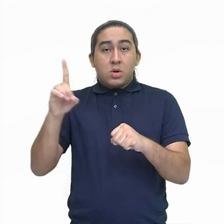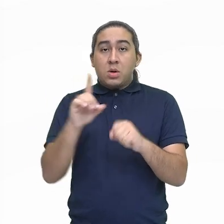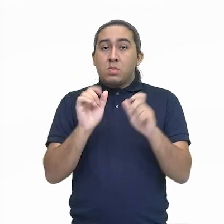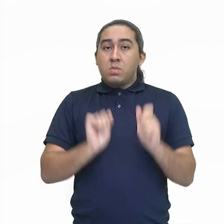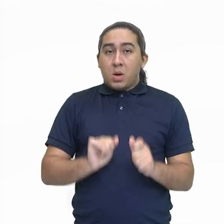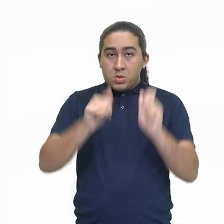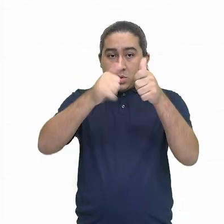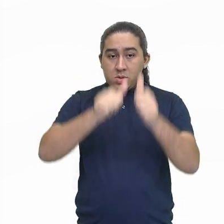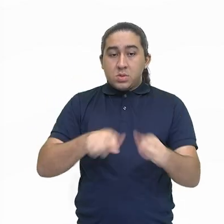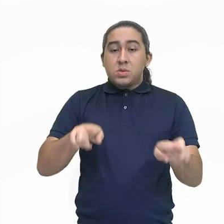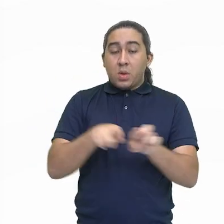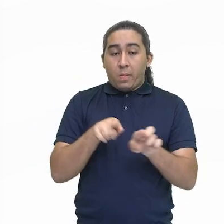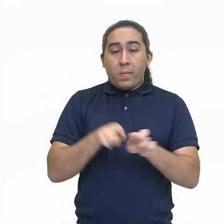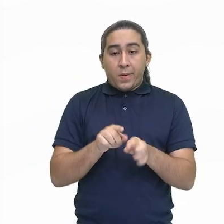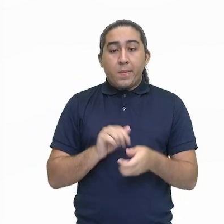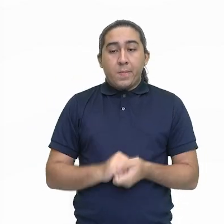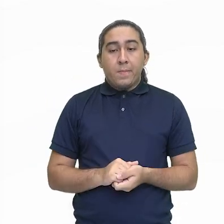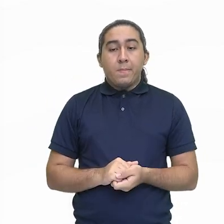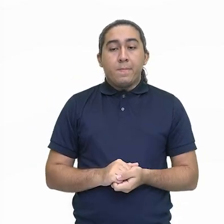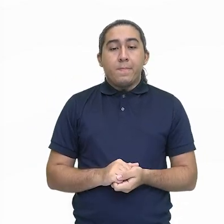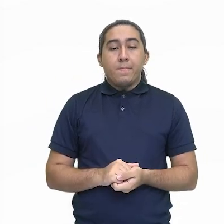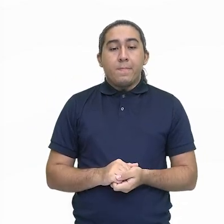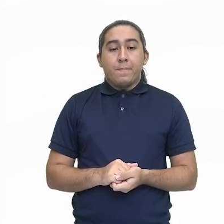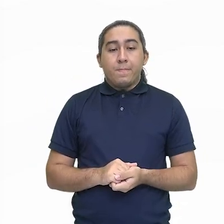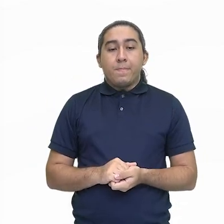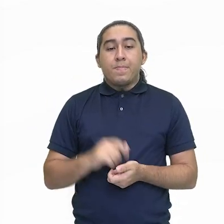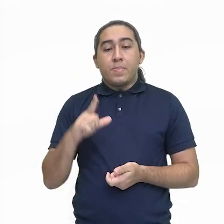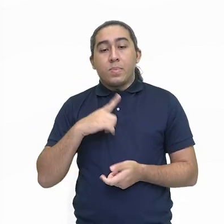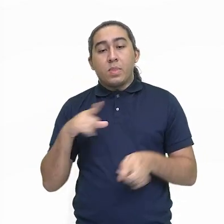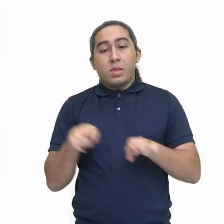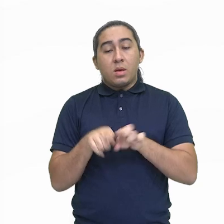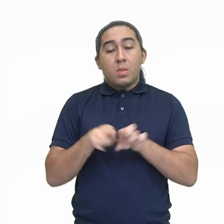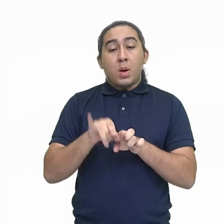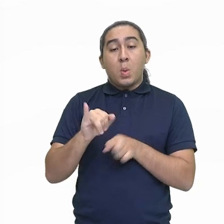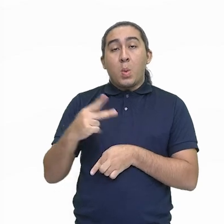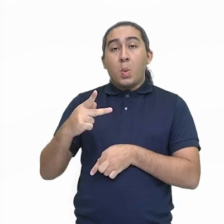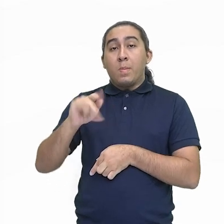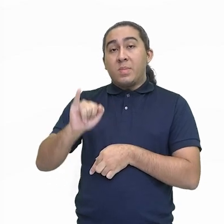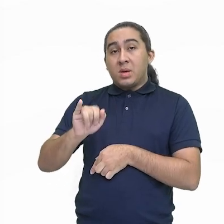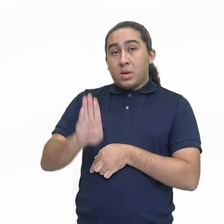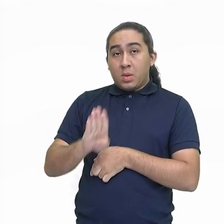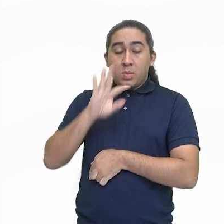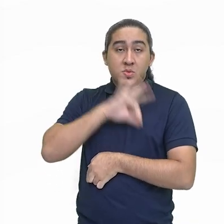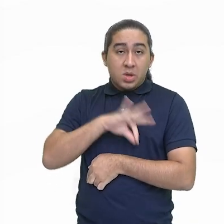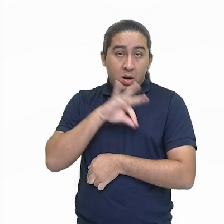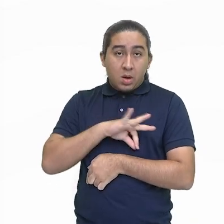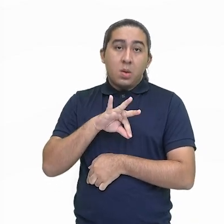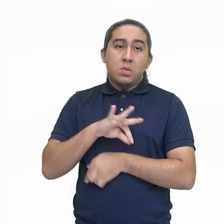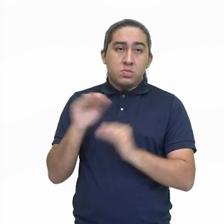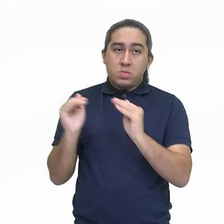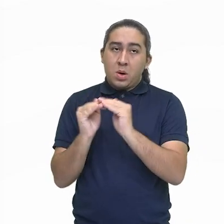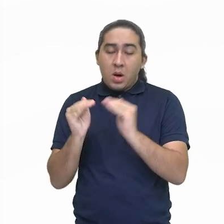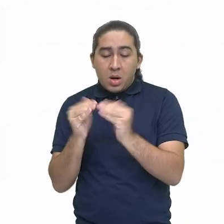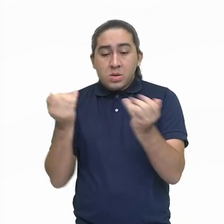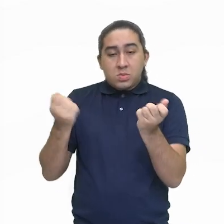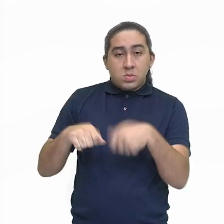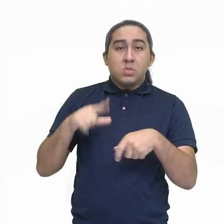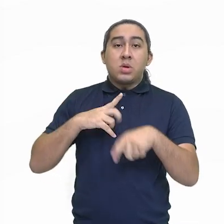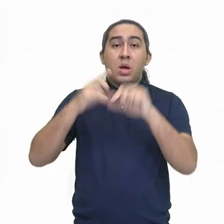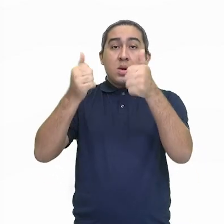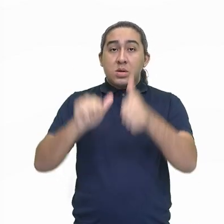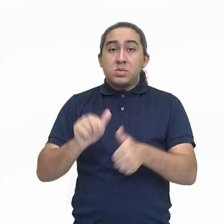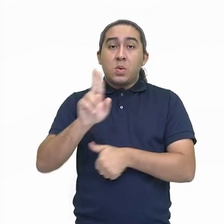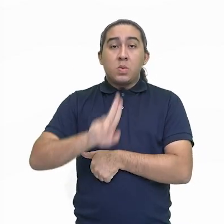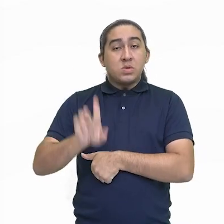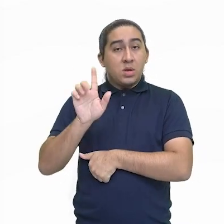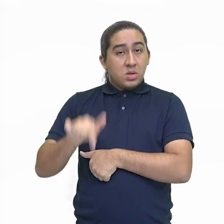analisado. E também um padrão de vida decente, né, onde a gente vai analisar a renda, que ela vai ser analisada a partir do PIB,